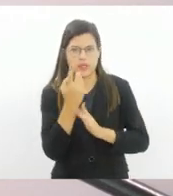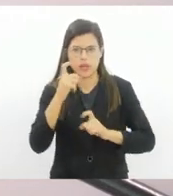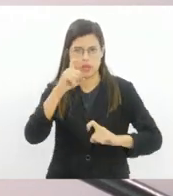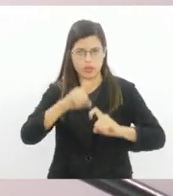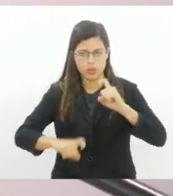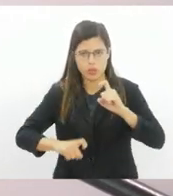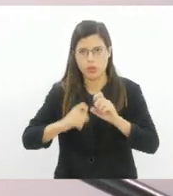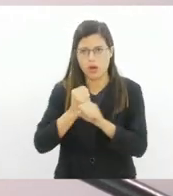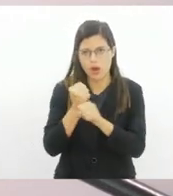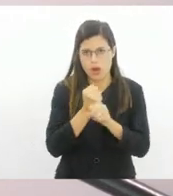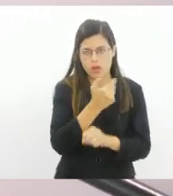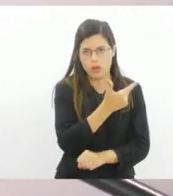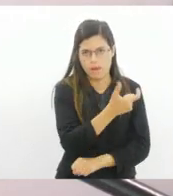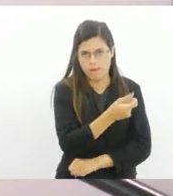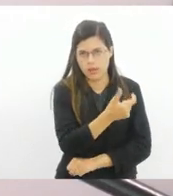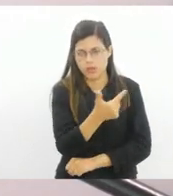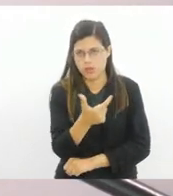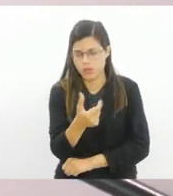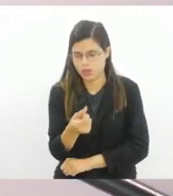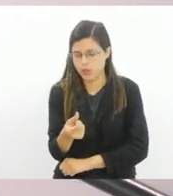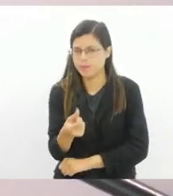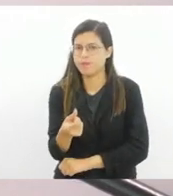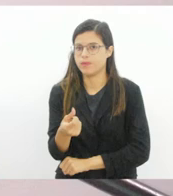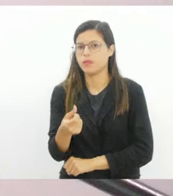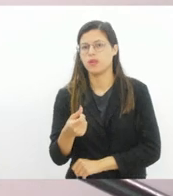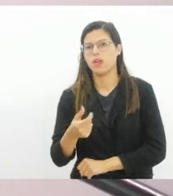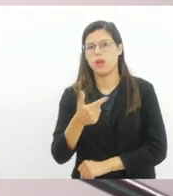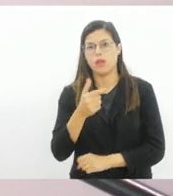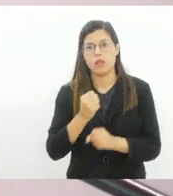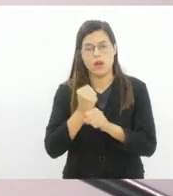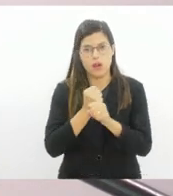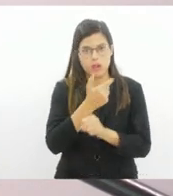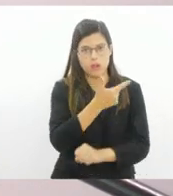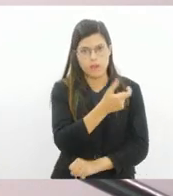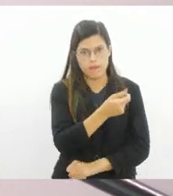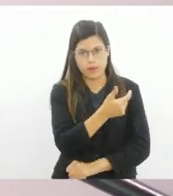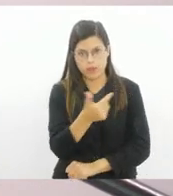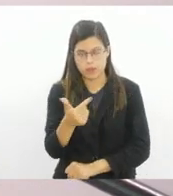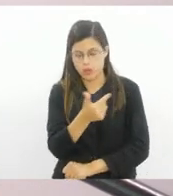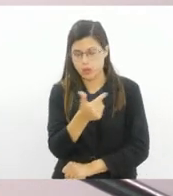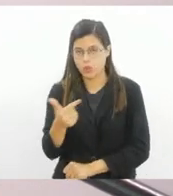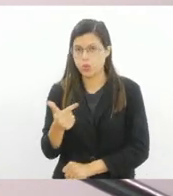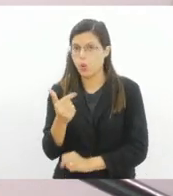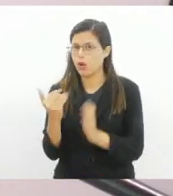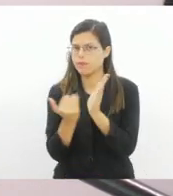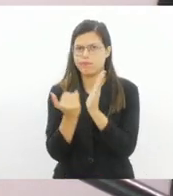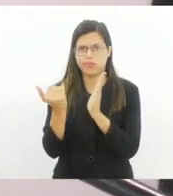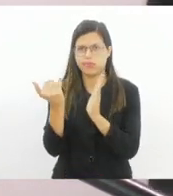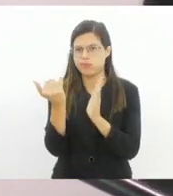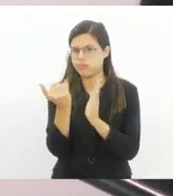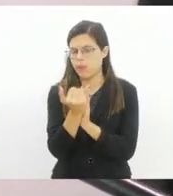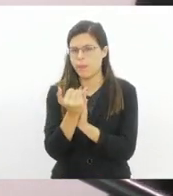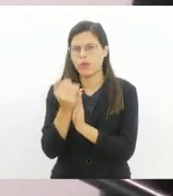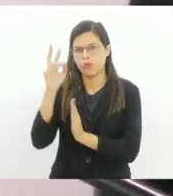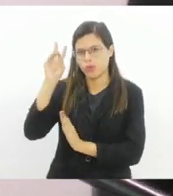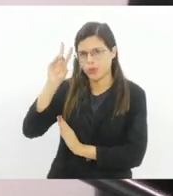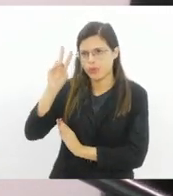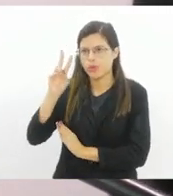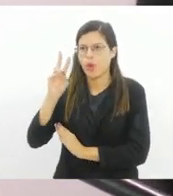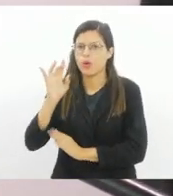de 2020. 2022 foi o maior número da série histórica, e eu estou considerando somente mulheres,